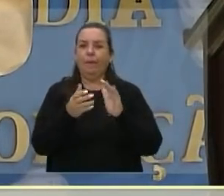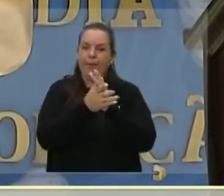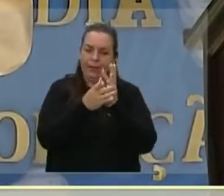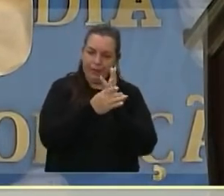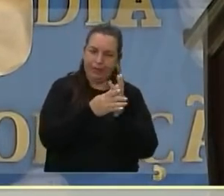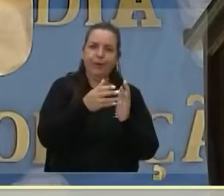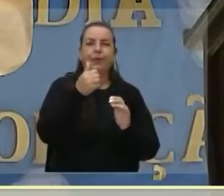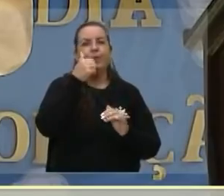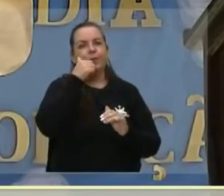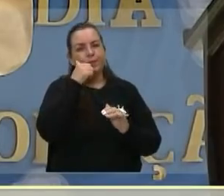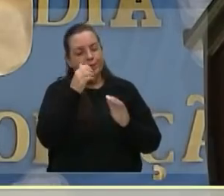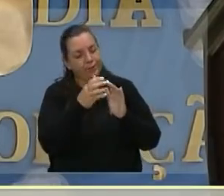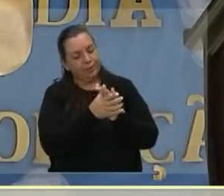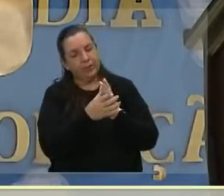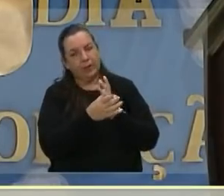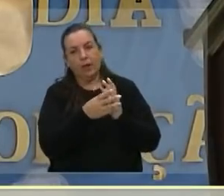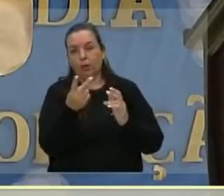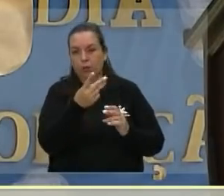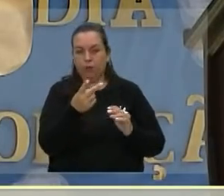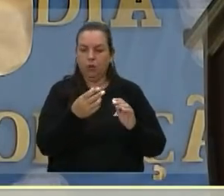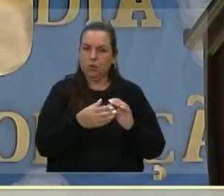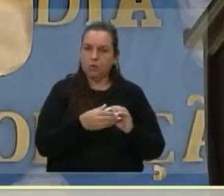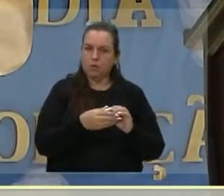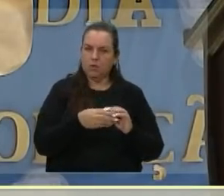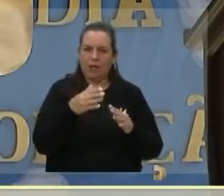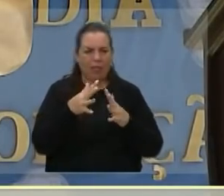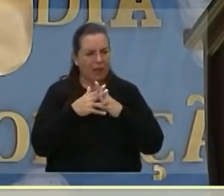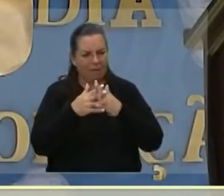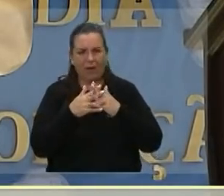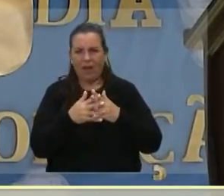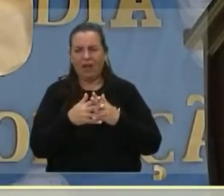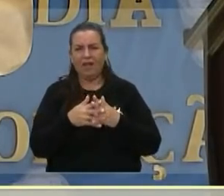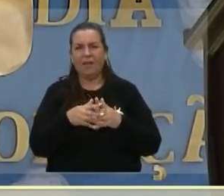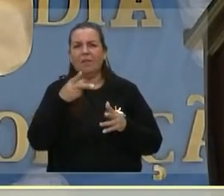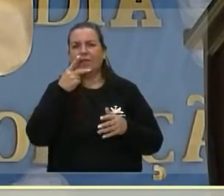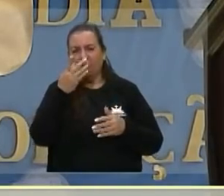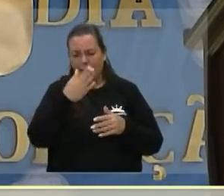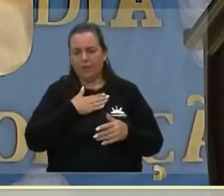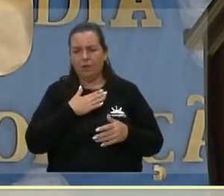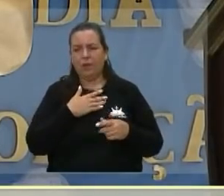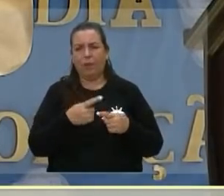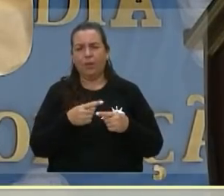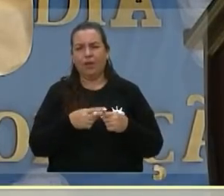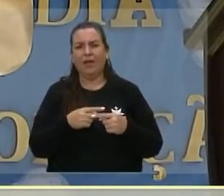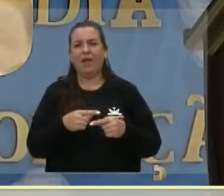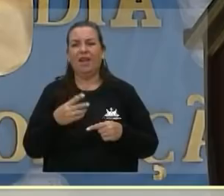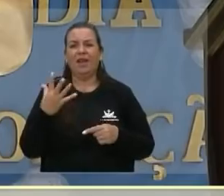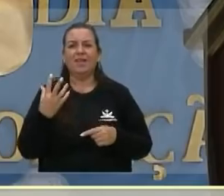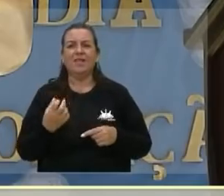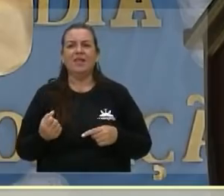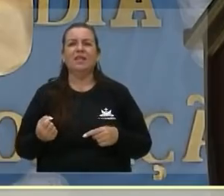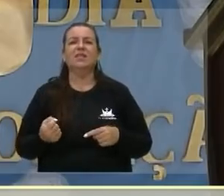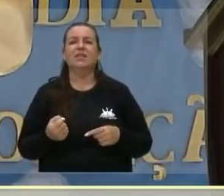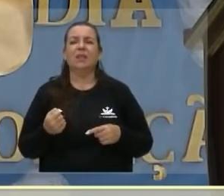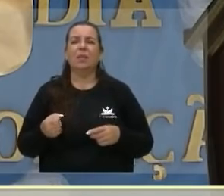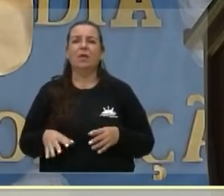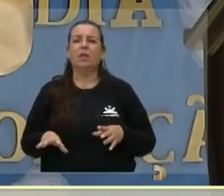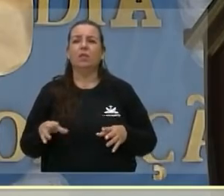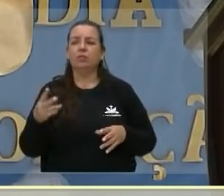mulher olha como isso atrapalha diga para mim receber uma